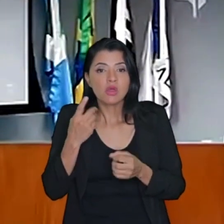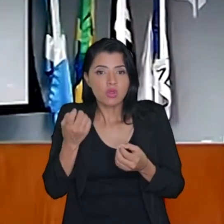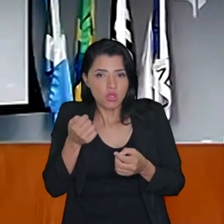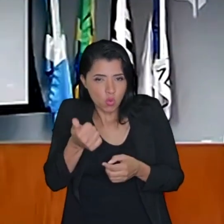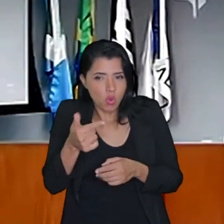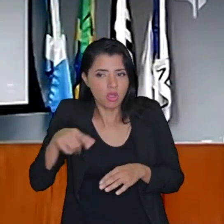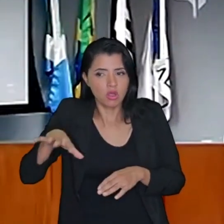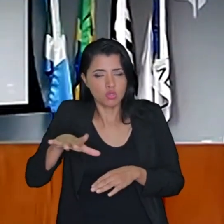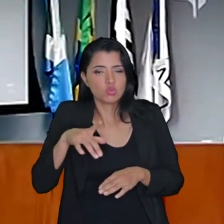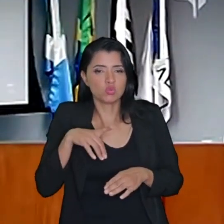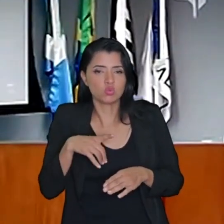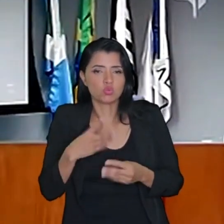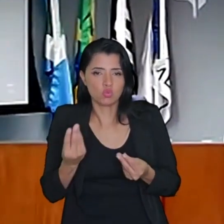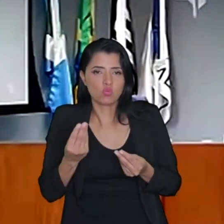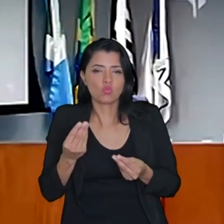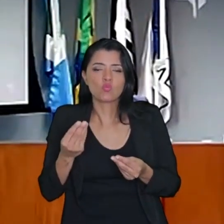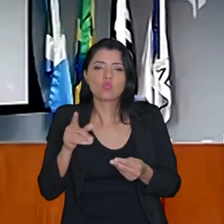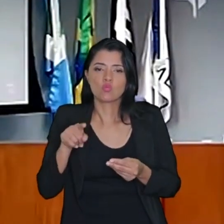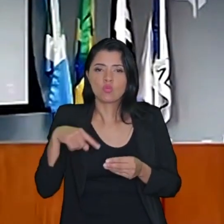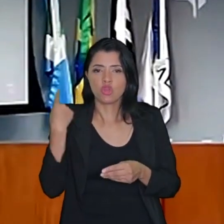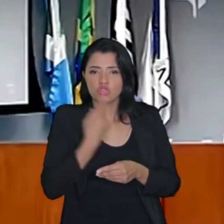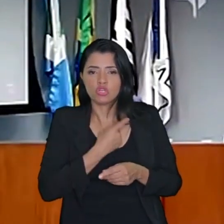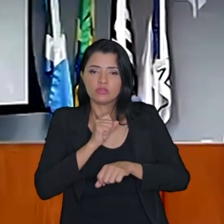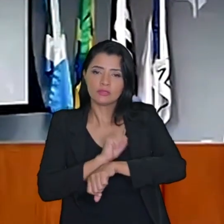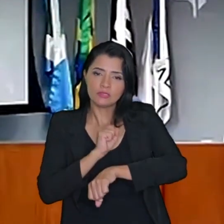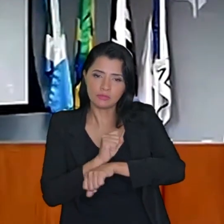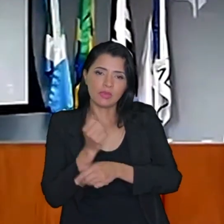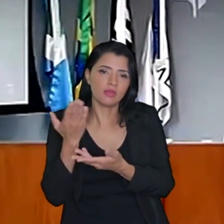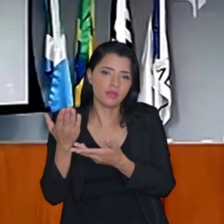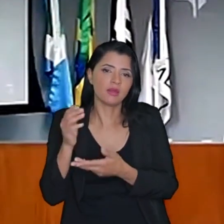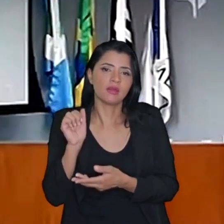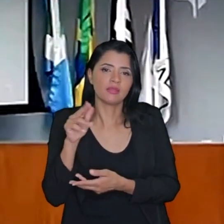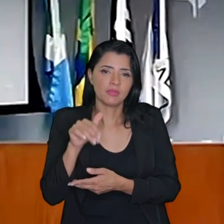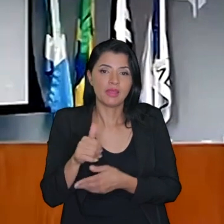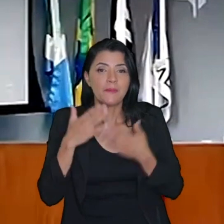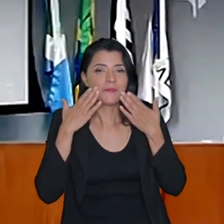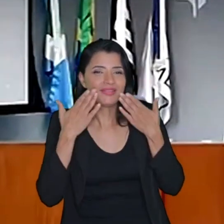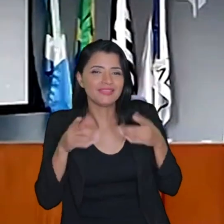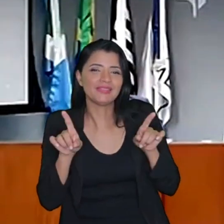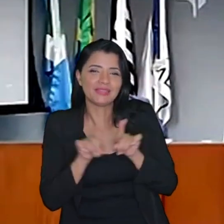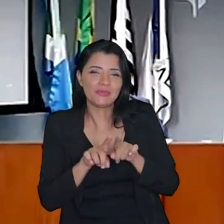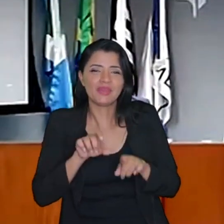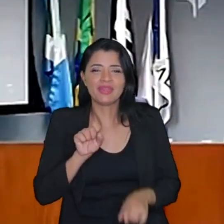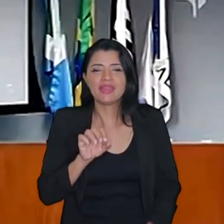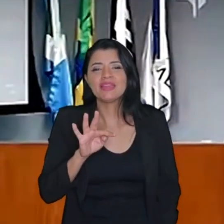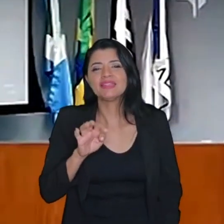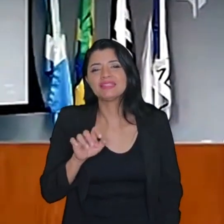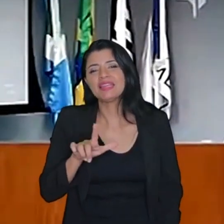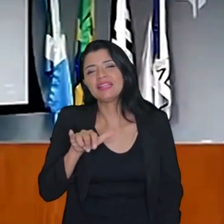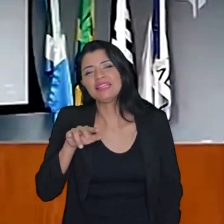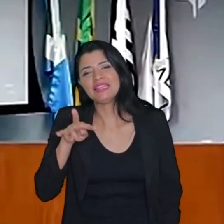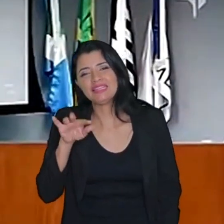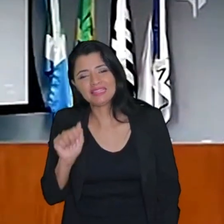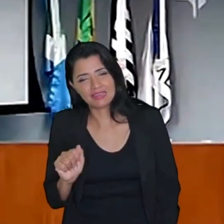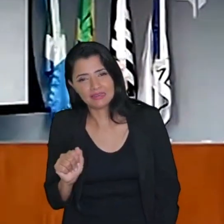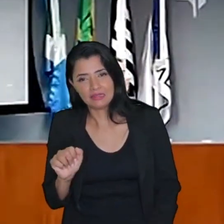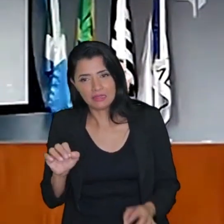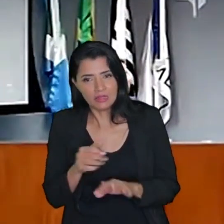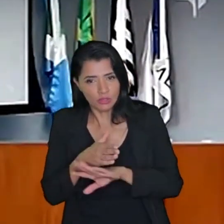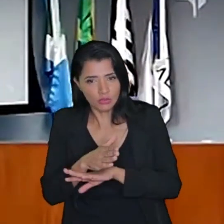enquanto a gente vai esperando a doutora Ana Mara, eu já vou apresentando também a doutora Estelita, Heloísa Estelita.